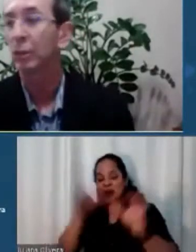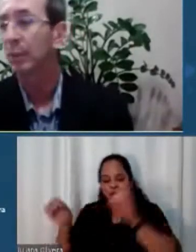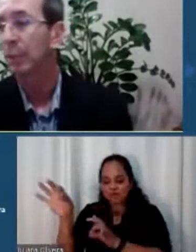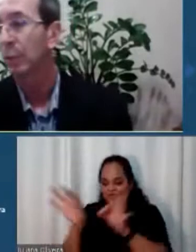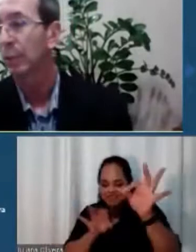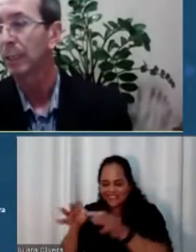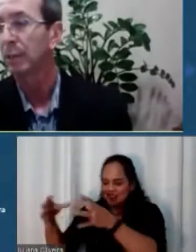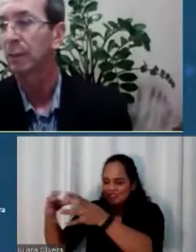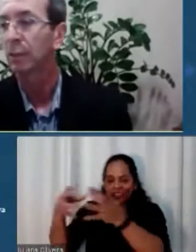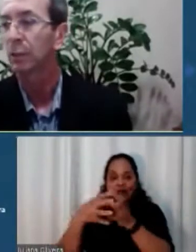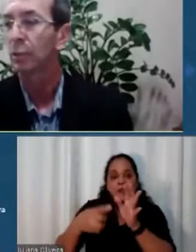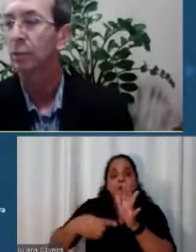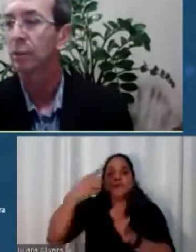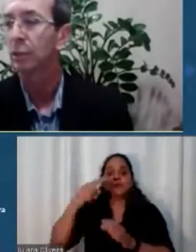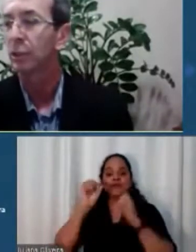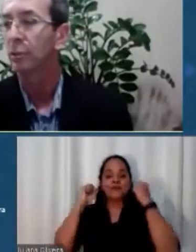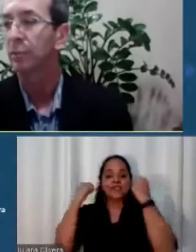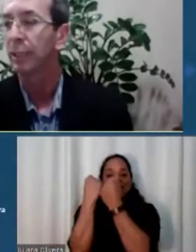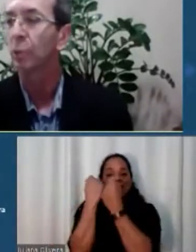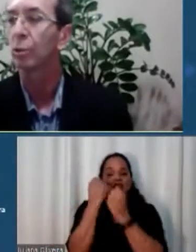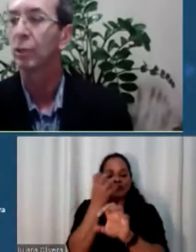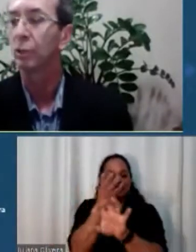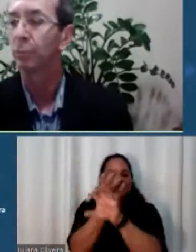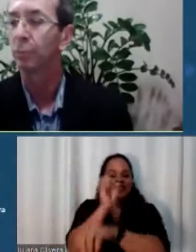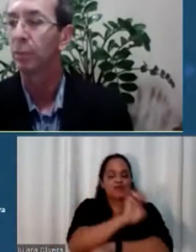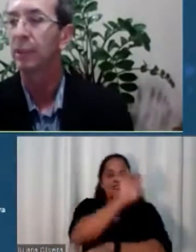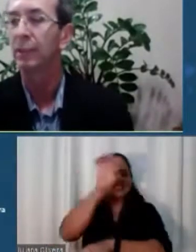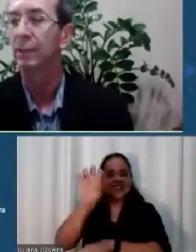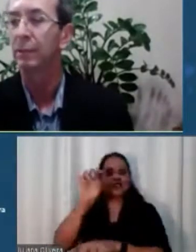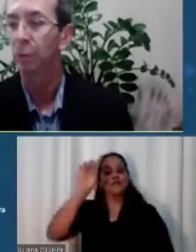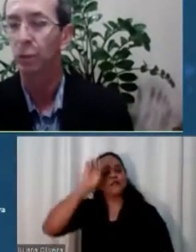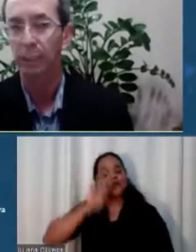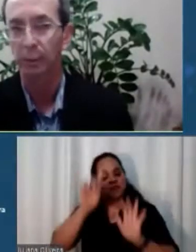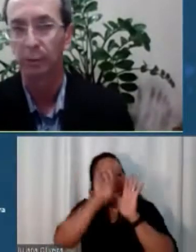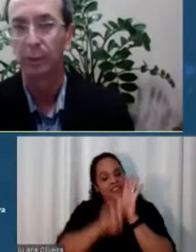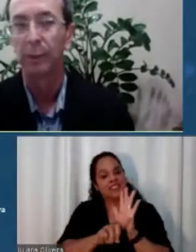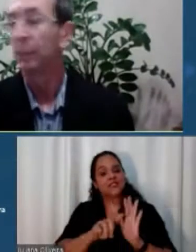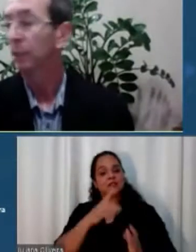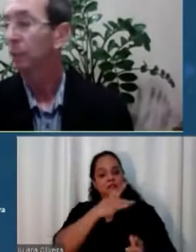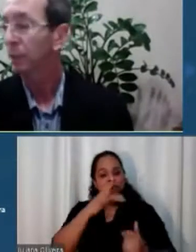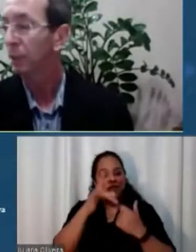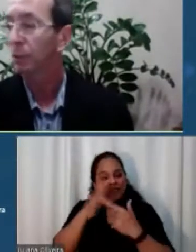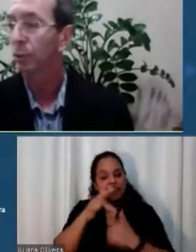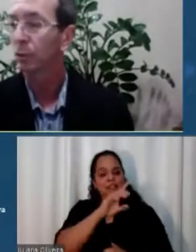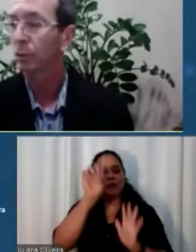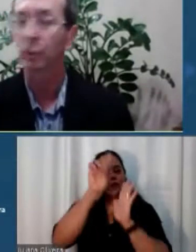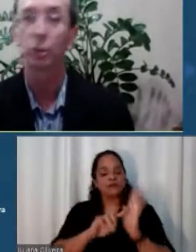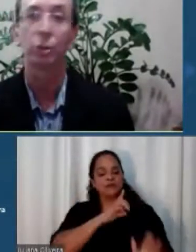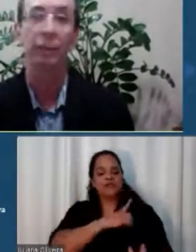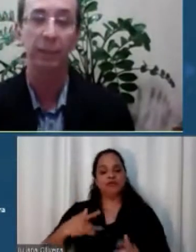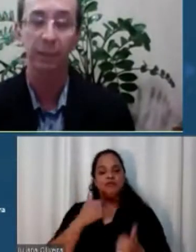online interestadual de Direito Médico, Saúde Pública e Biodireito. Em especial ao Dr. Lucídio